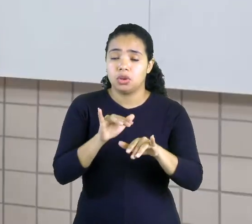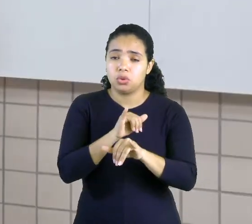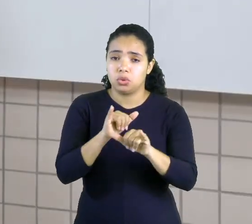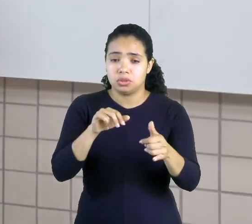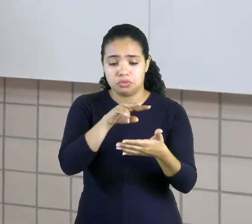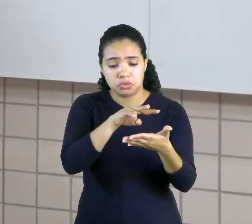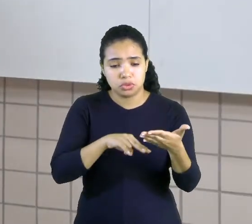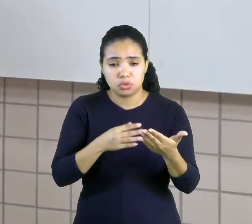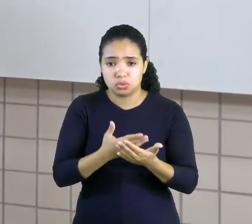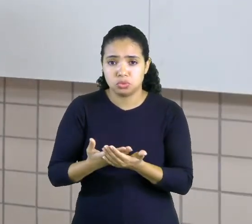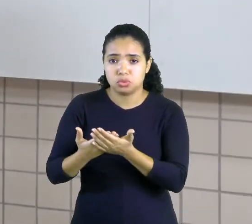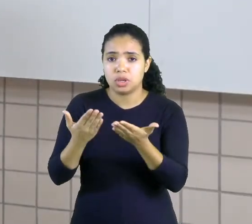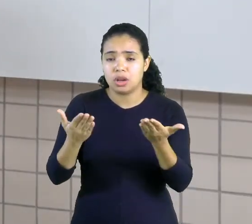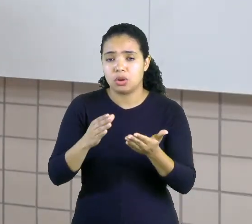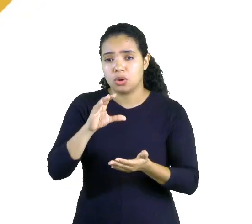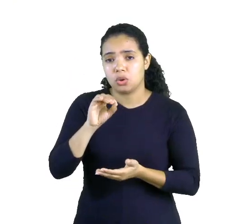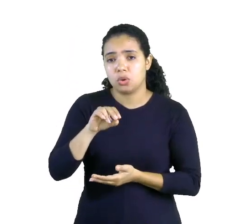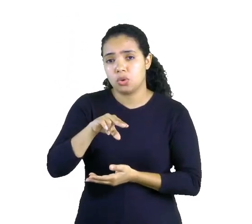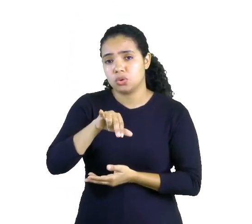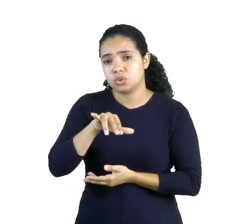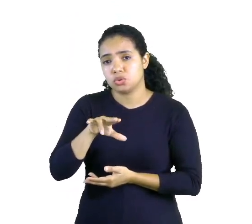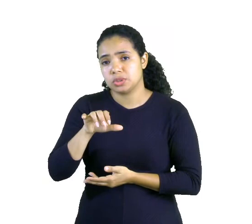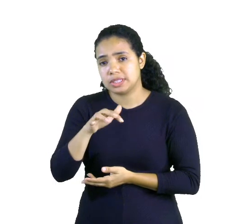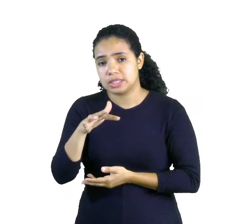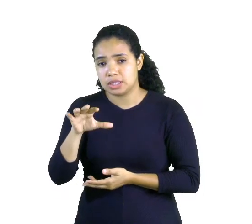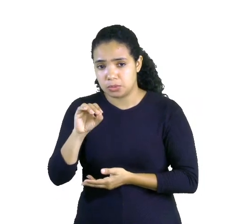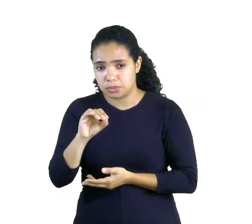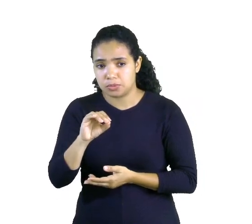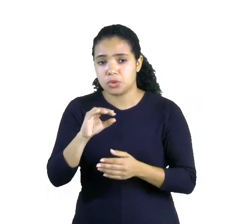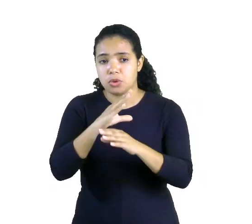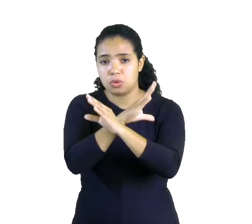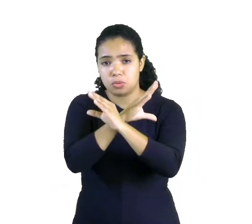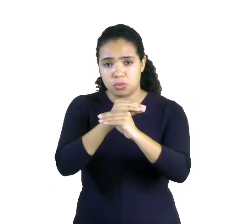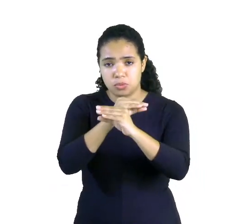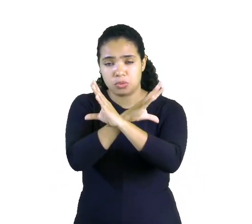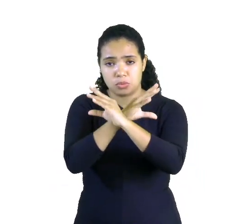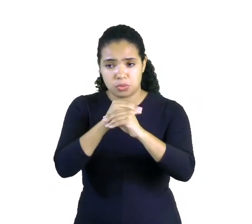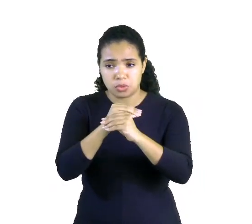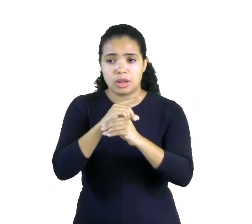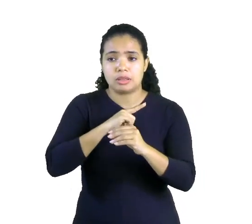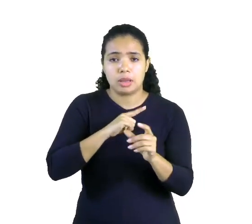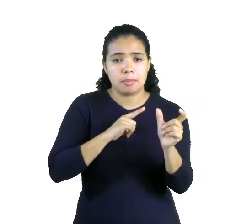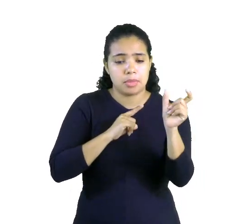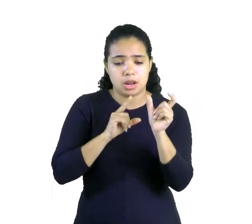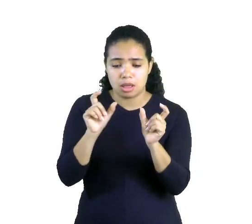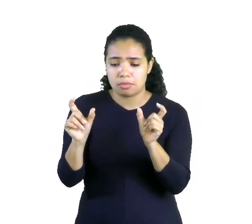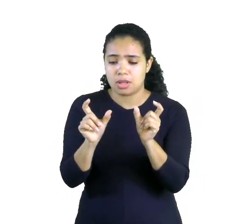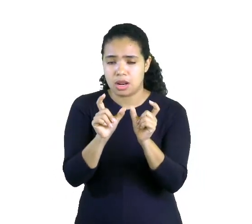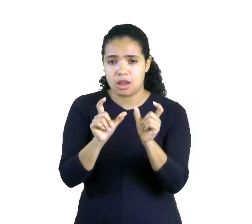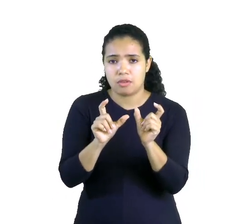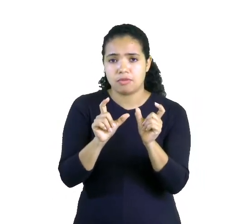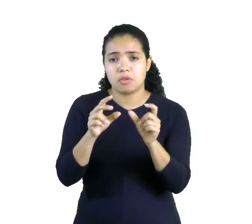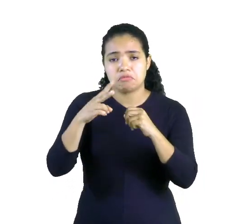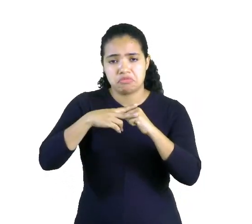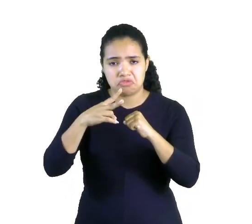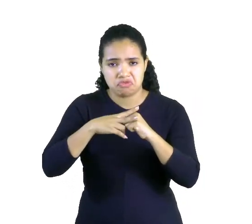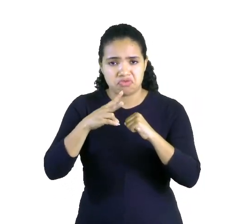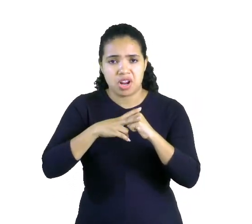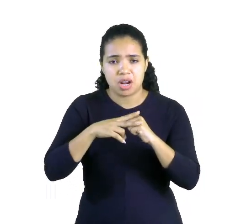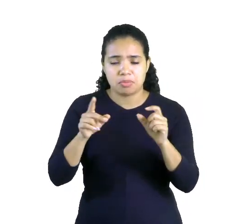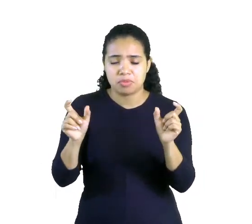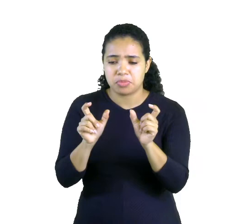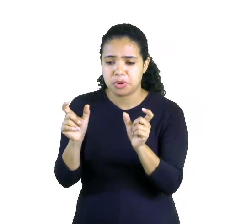agora conjunções. A conjunção, além de ligar palavras ou orações, dá uma